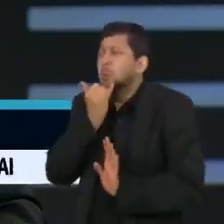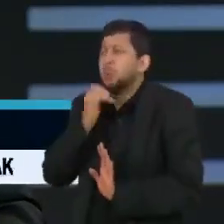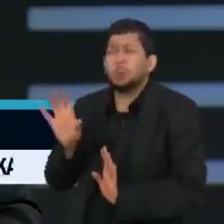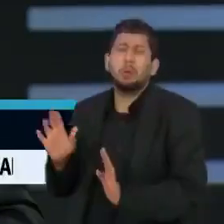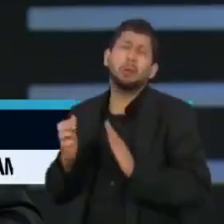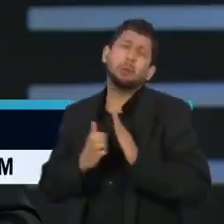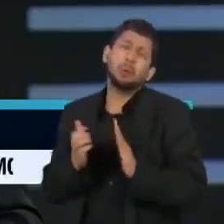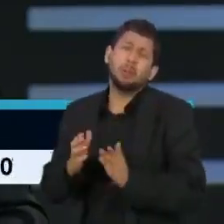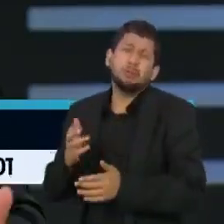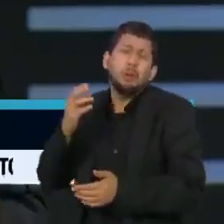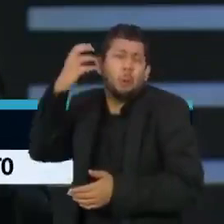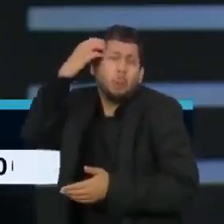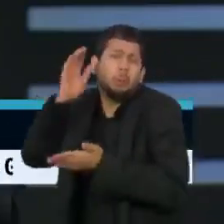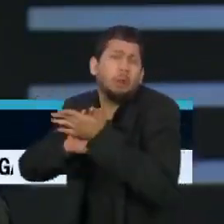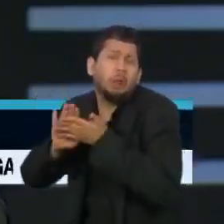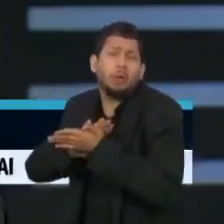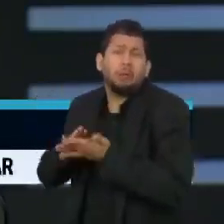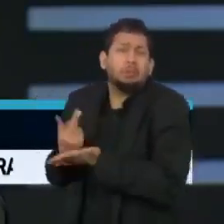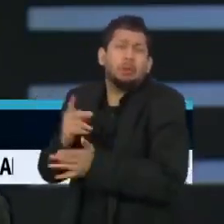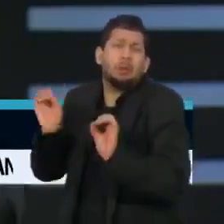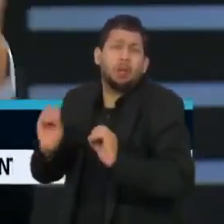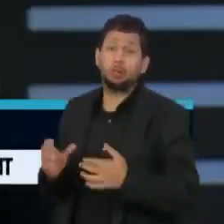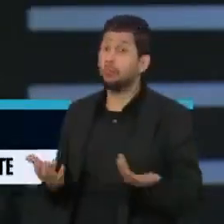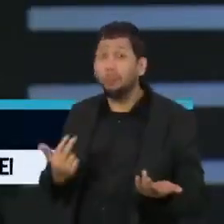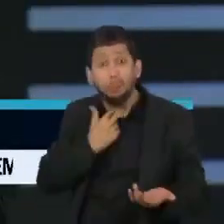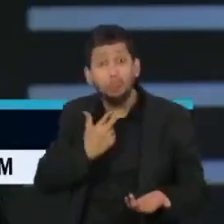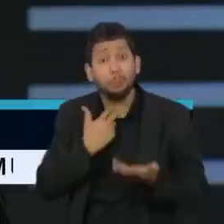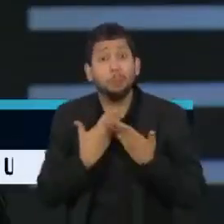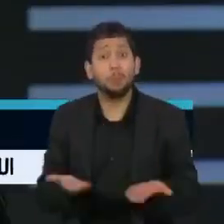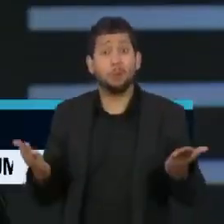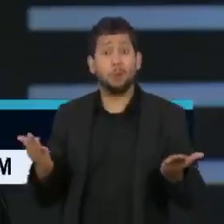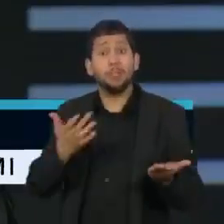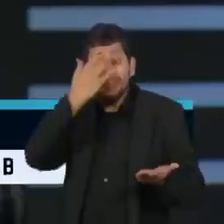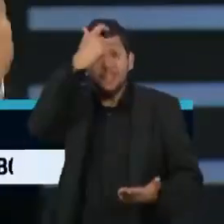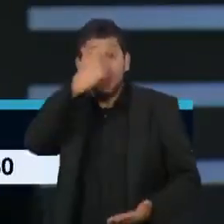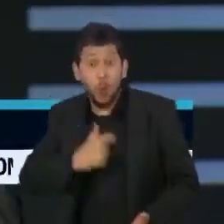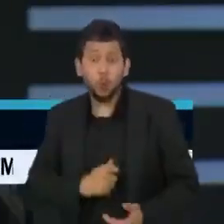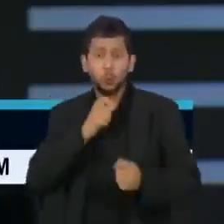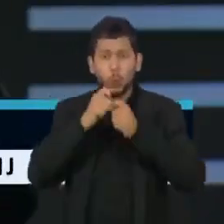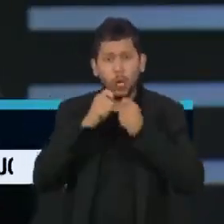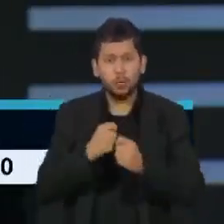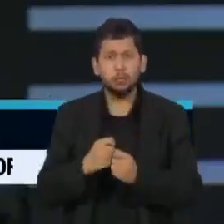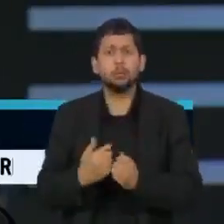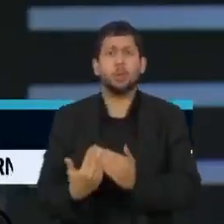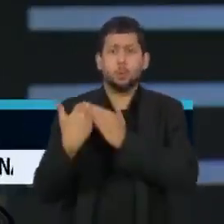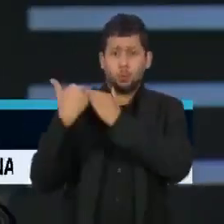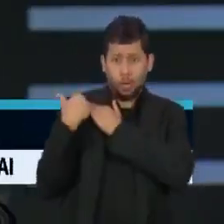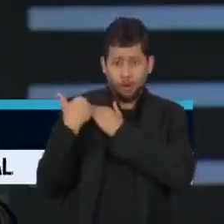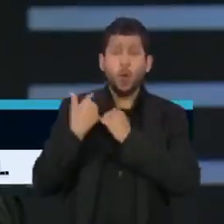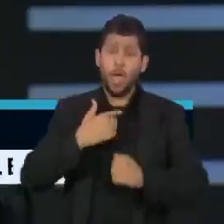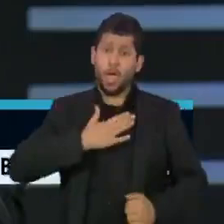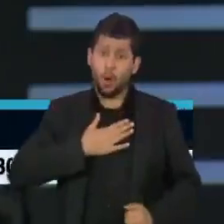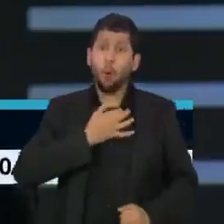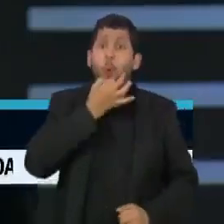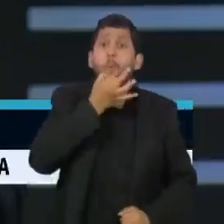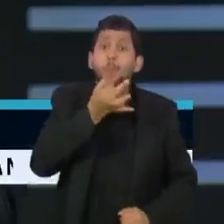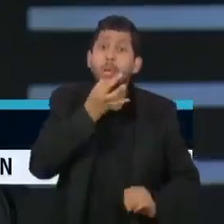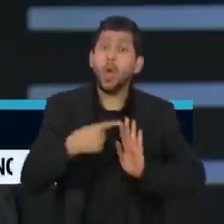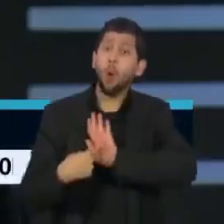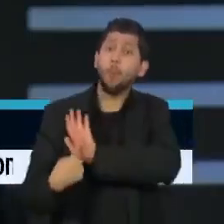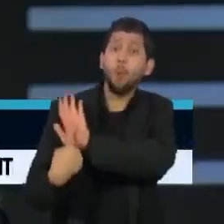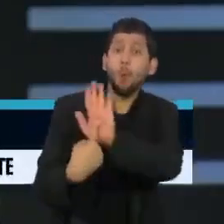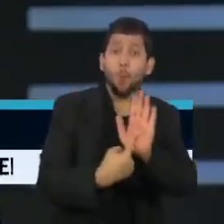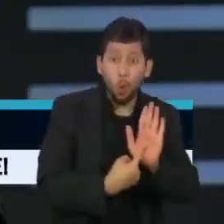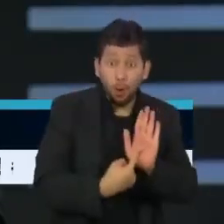porque a nossa informação a informação que a gente transmitir mas também opinião que a gente dá pode matar pode